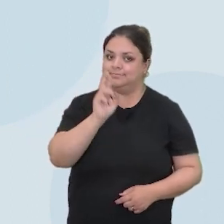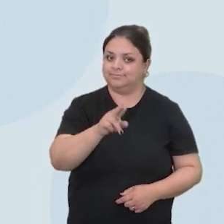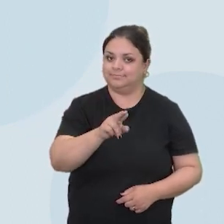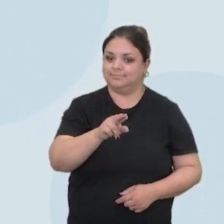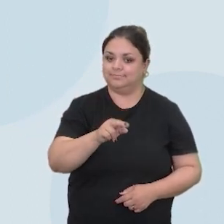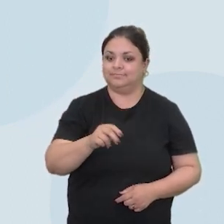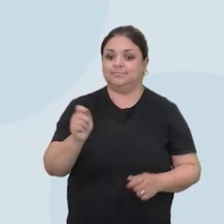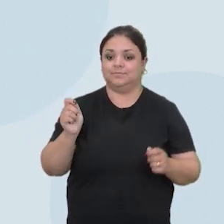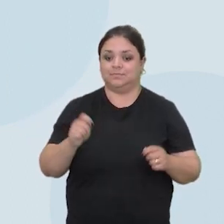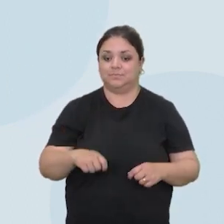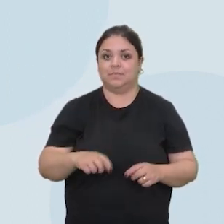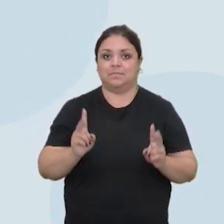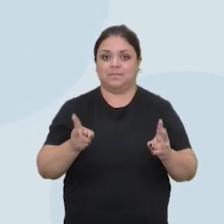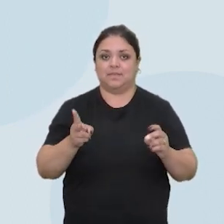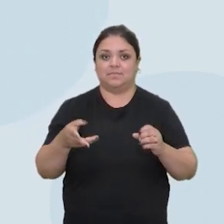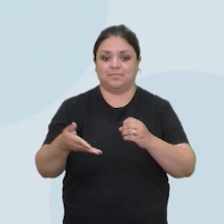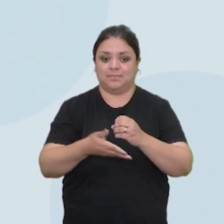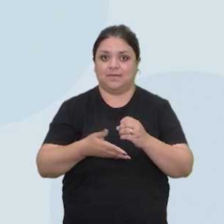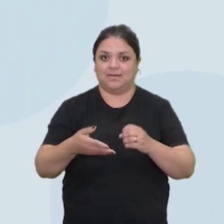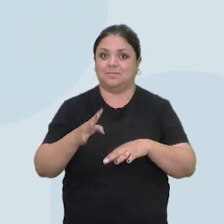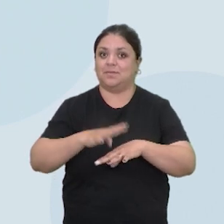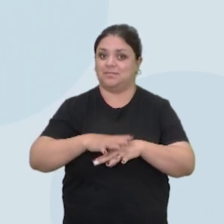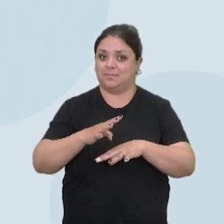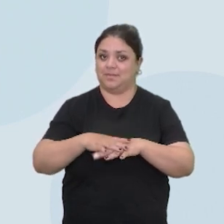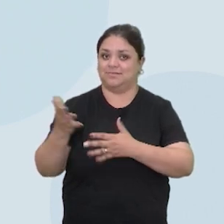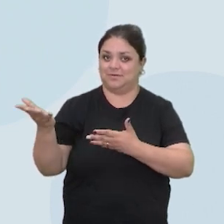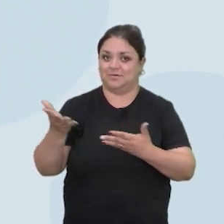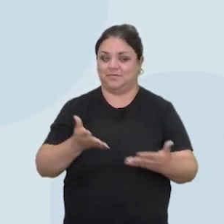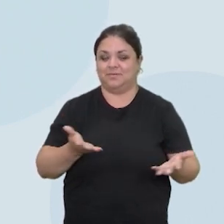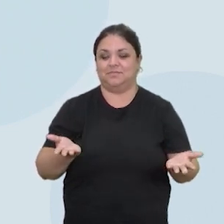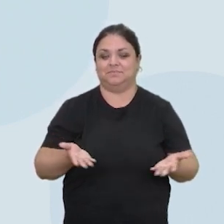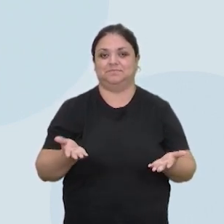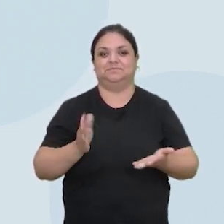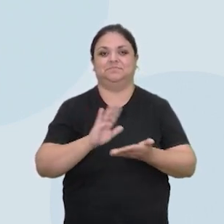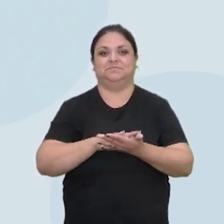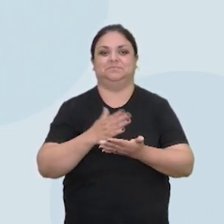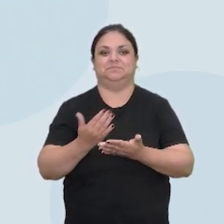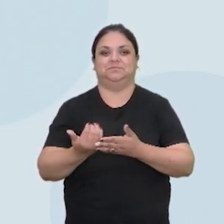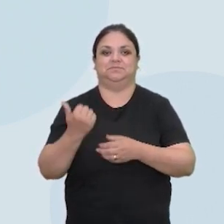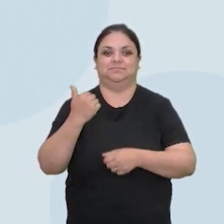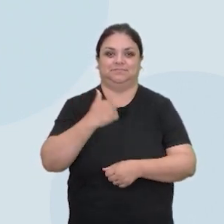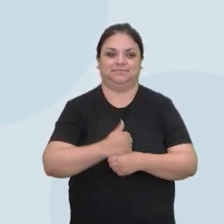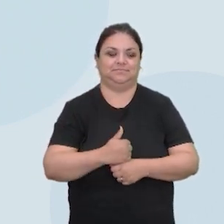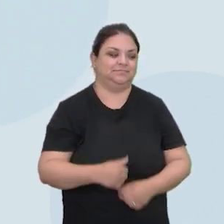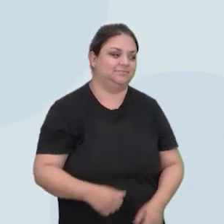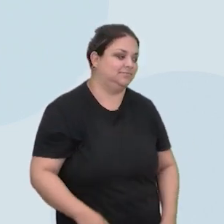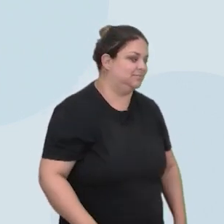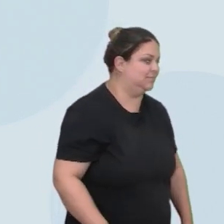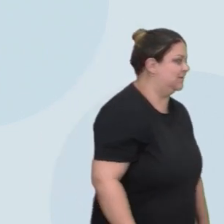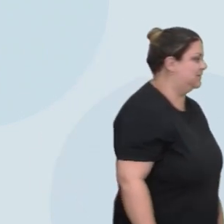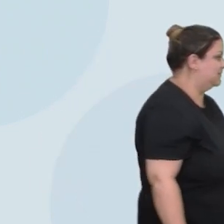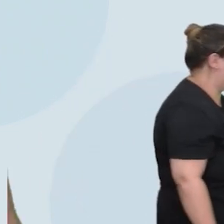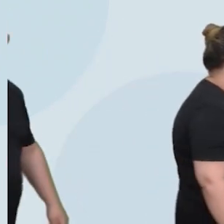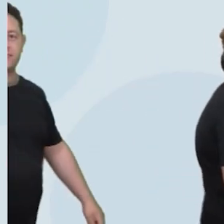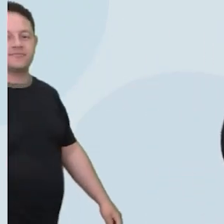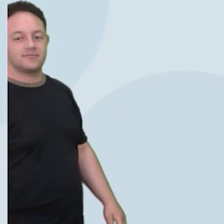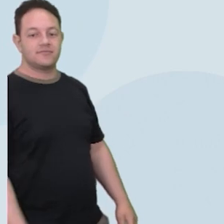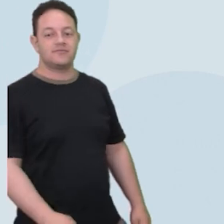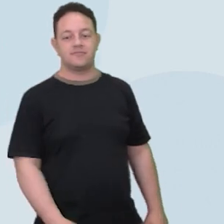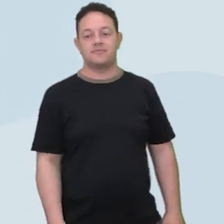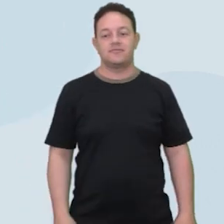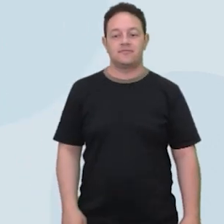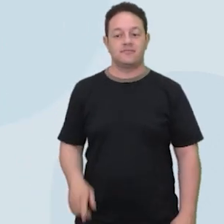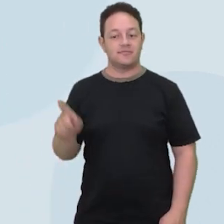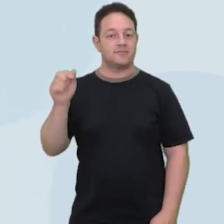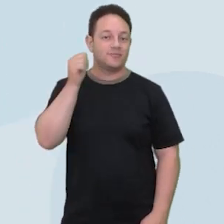professor? Exatamente. Matemática entrando agora. Bom, tudo bem até aqui, pessoal? Se eu errar alguma coisa em